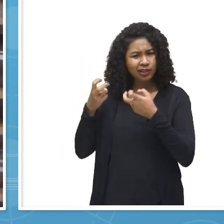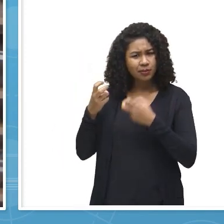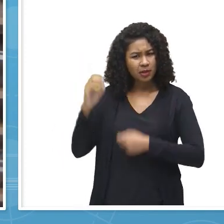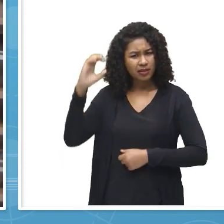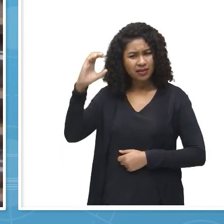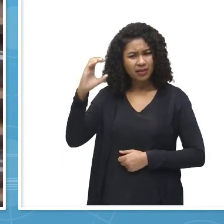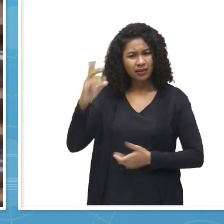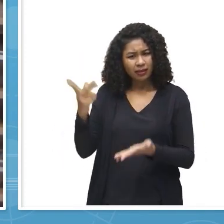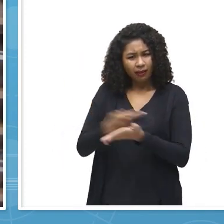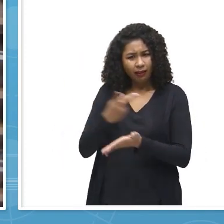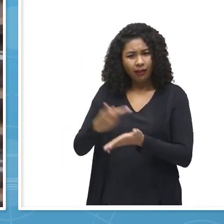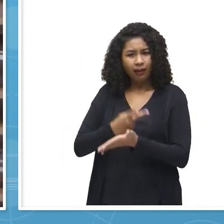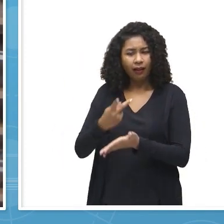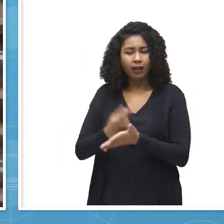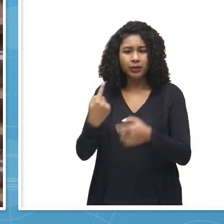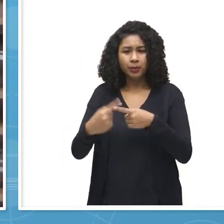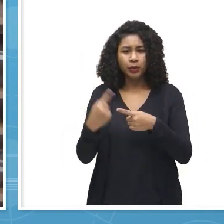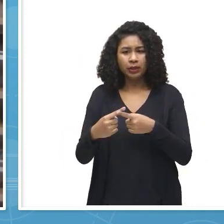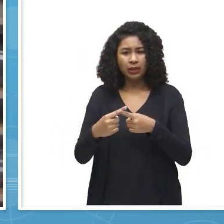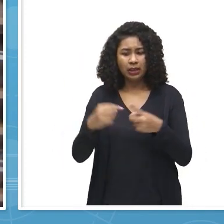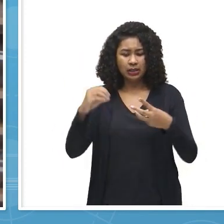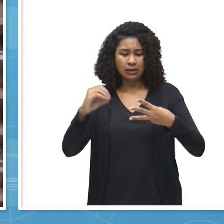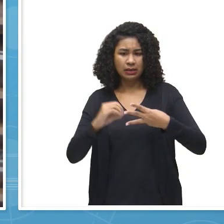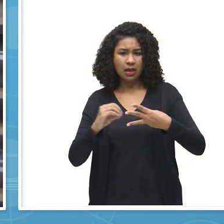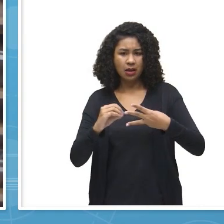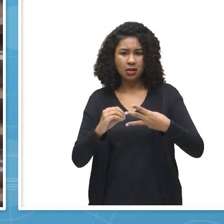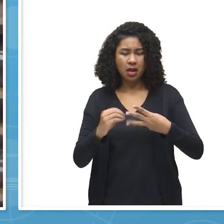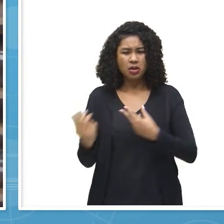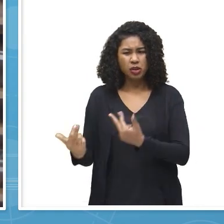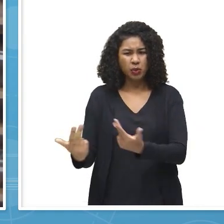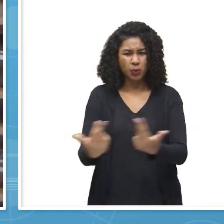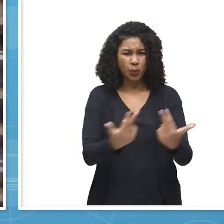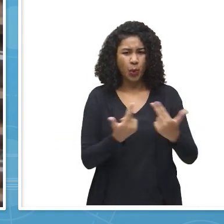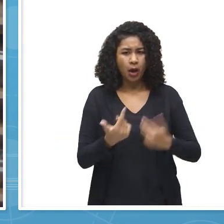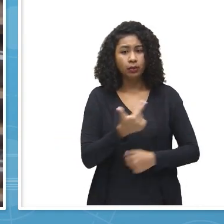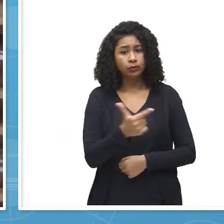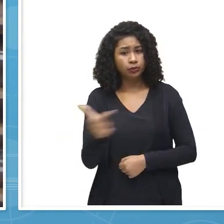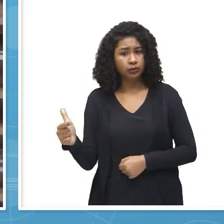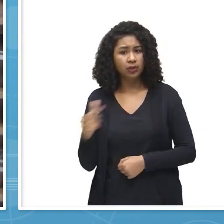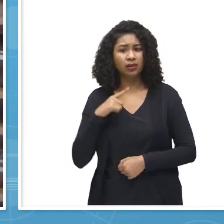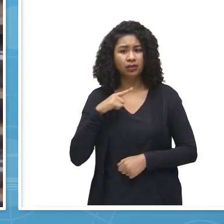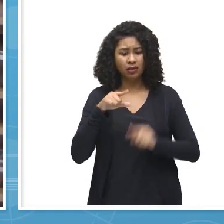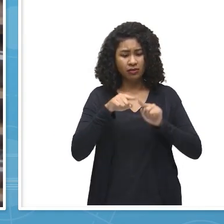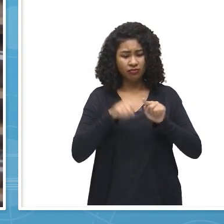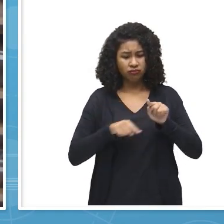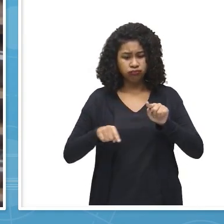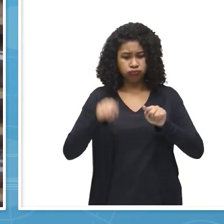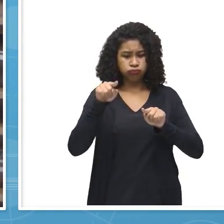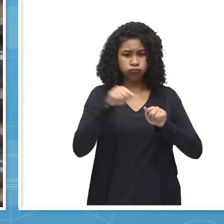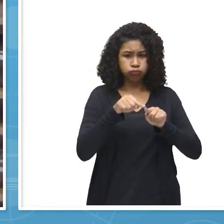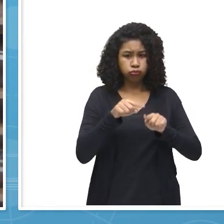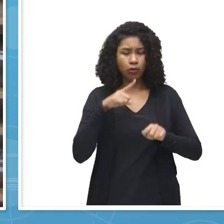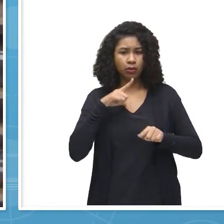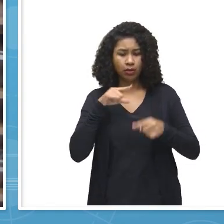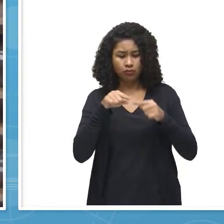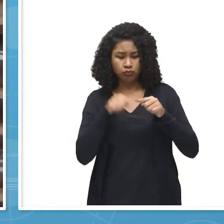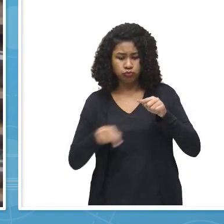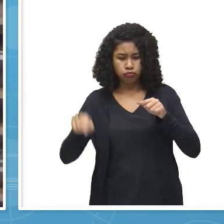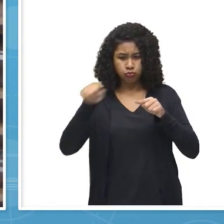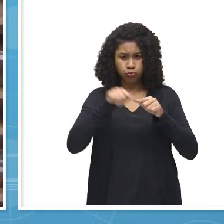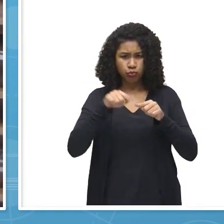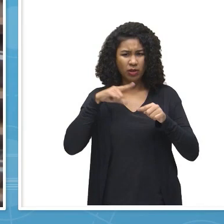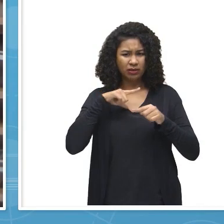não possuem todas o mesmo formato, tá bom, Daniel? Elas vão ter formatos diferentes. A gente está vendo aí só um exemplo, tá